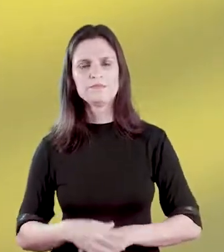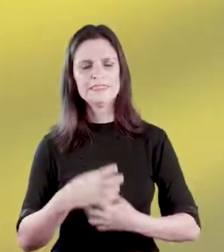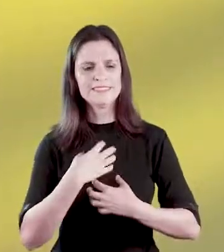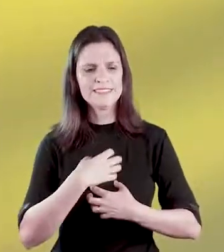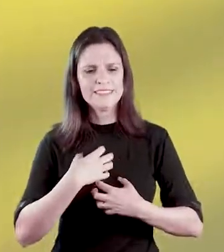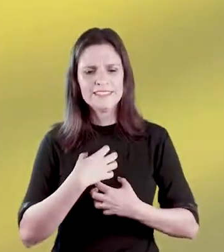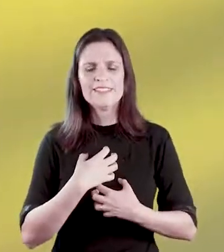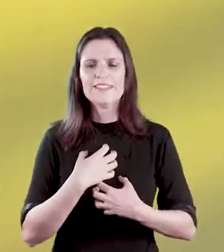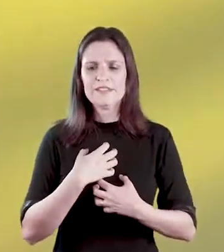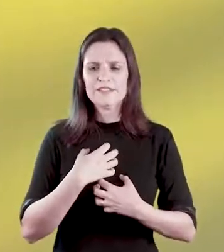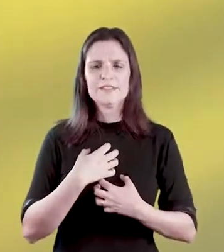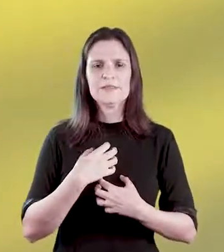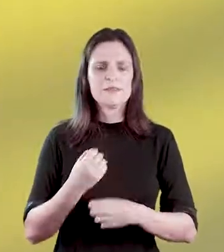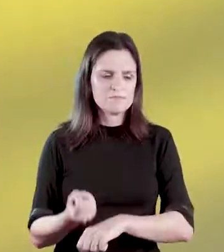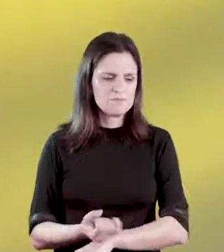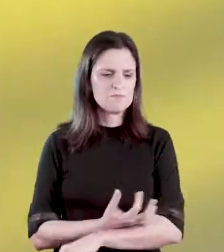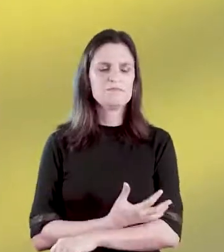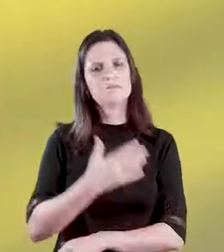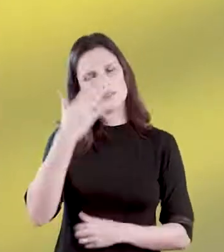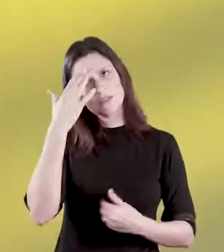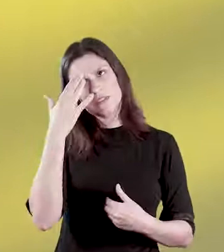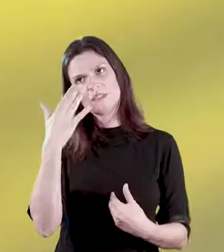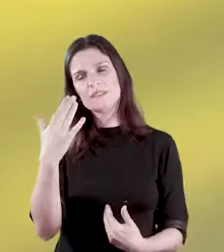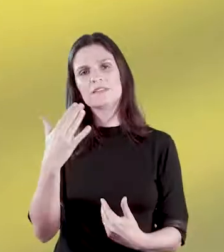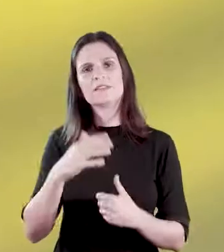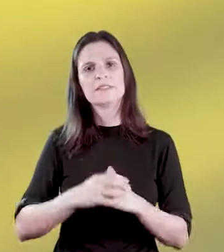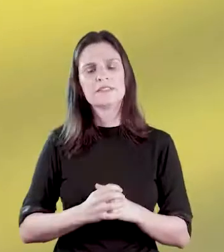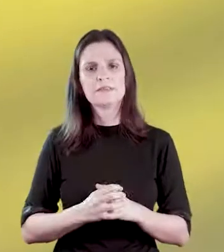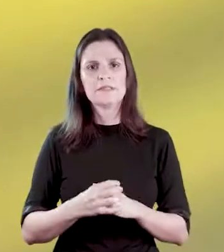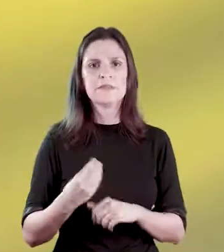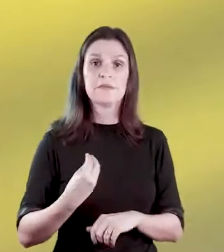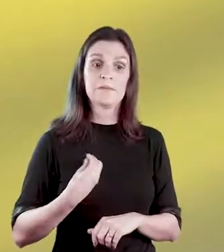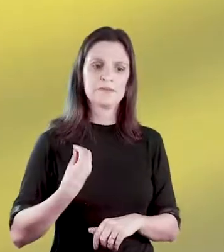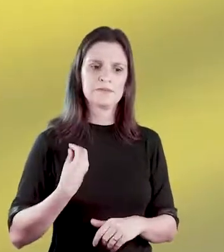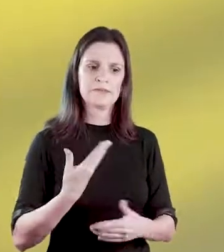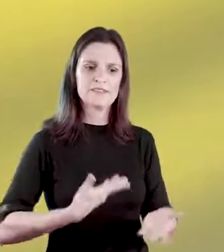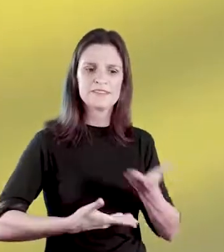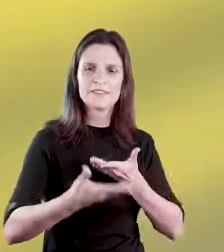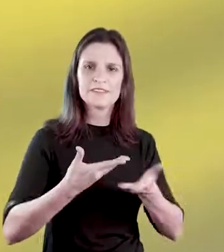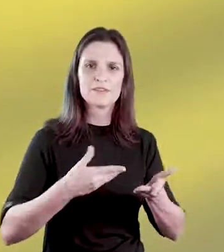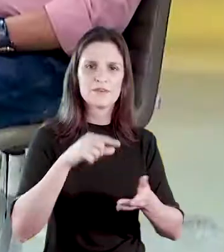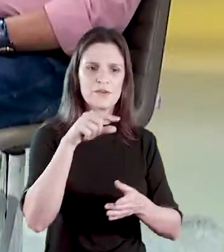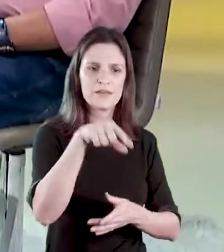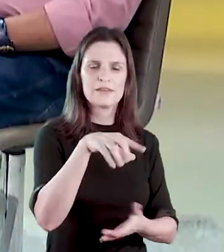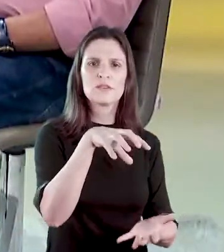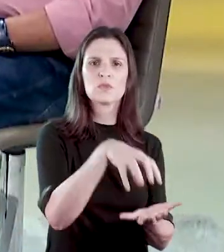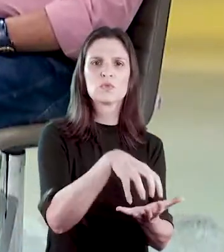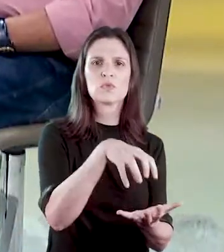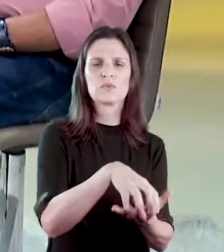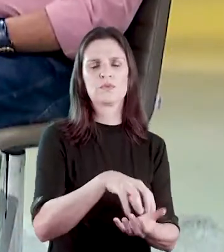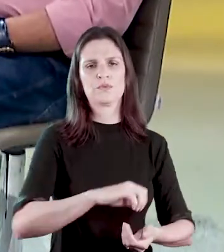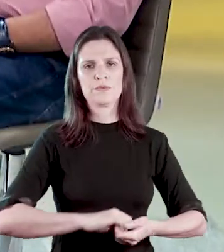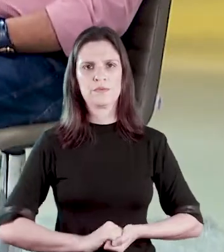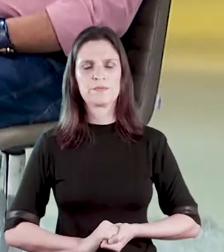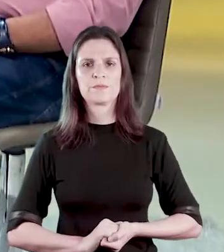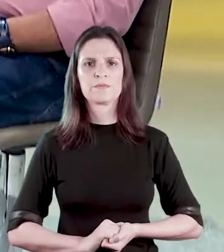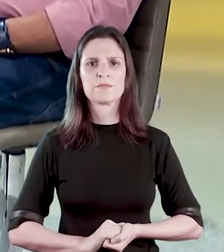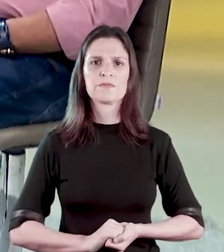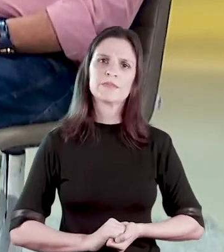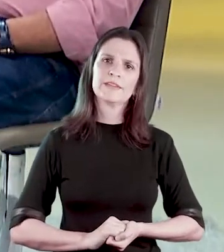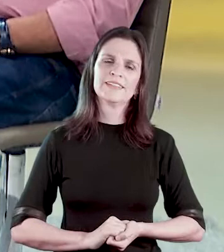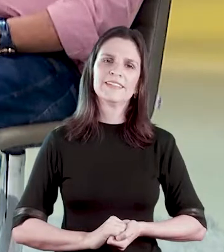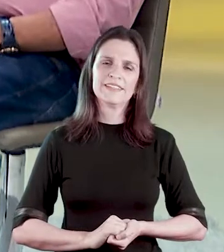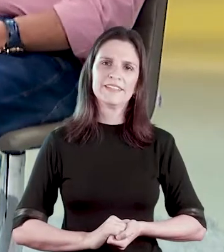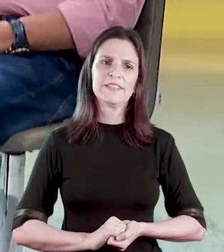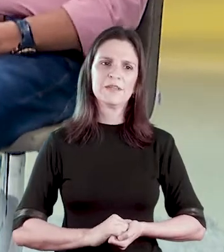sinto muito e deu poder ter essa participação em relação à terceira idade e 12 para mim é tudo é uma